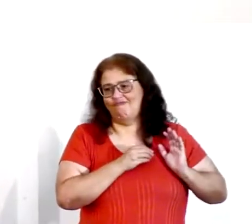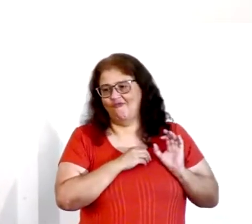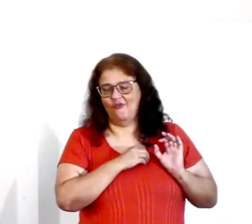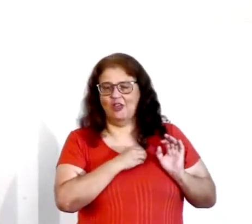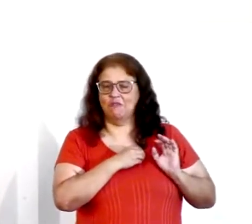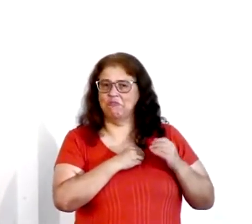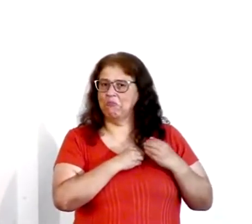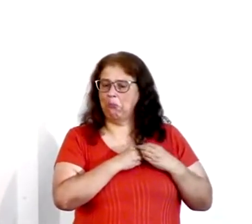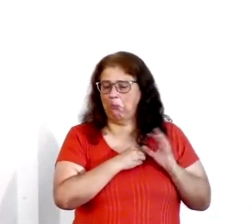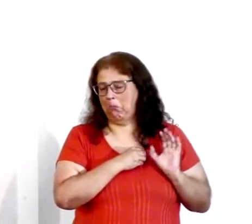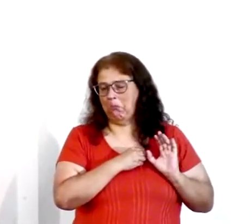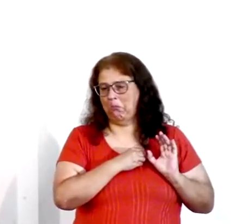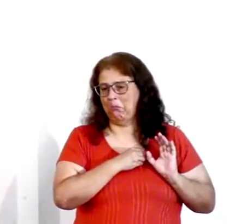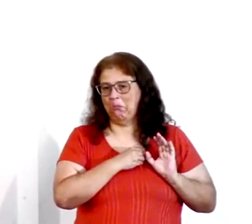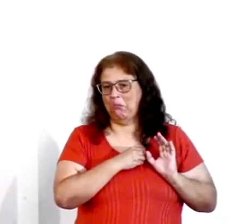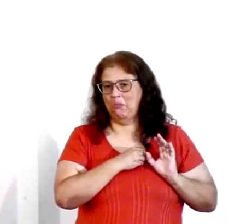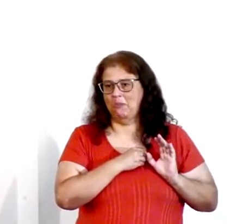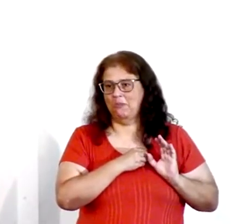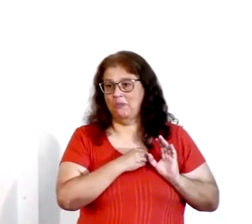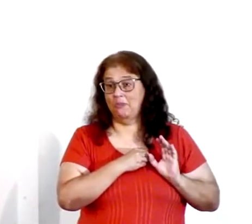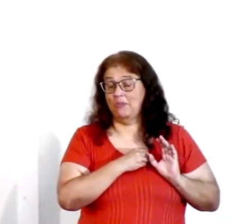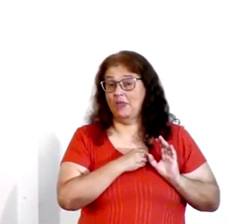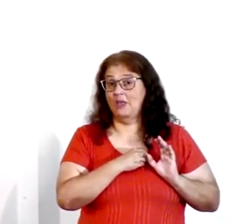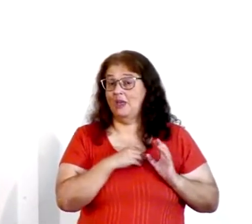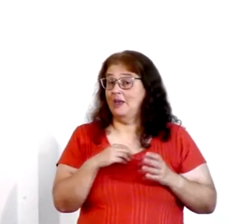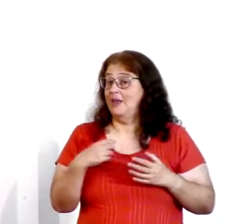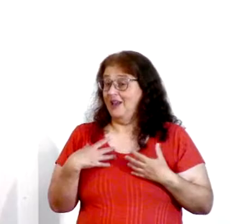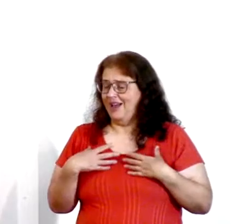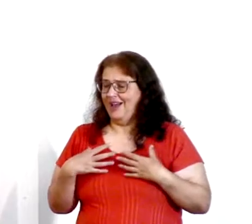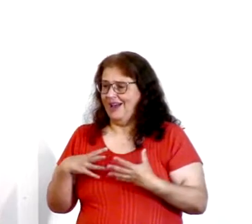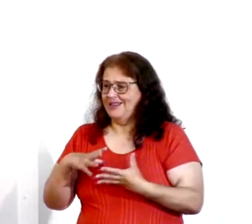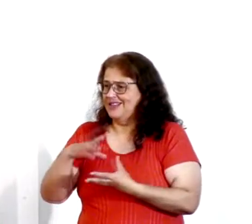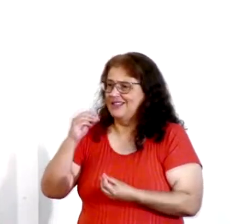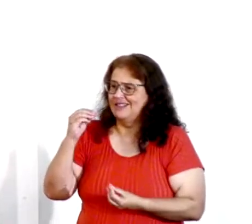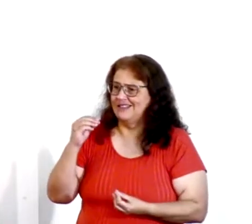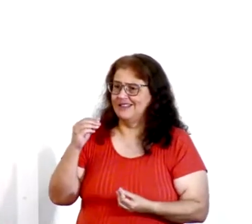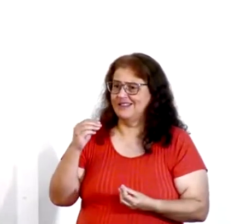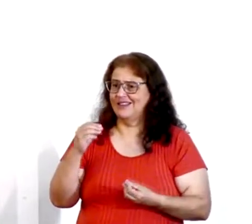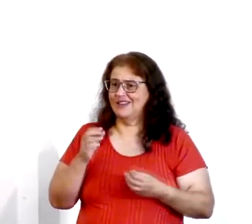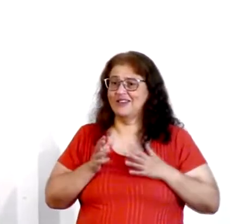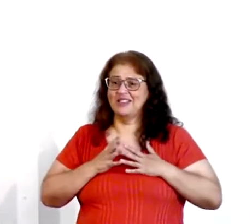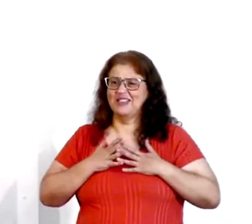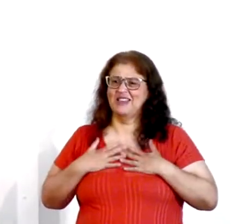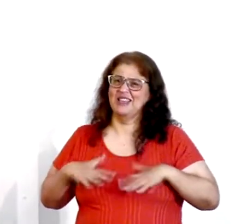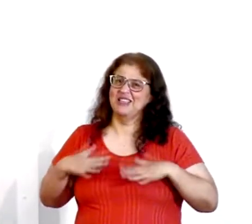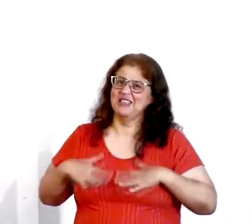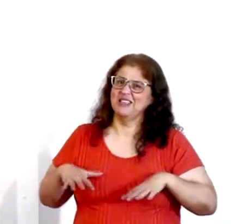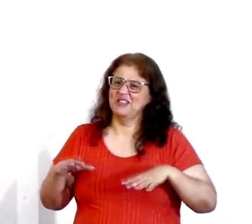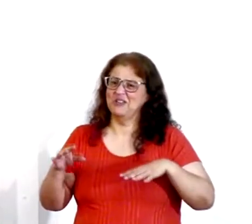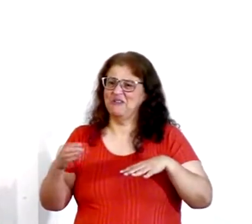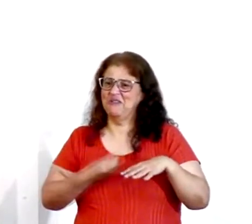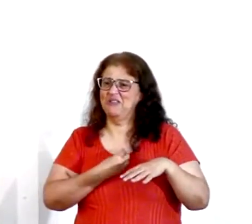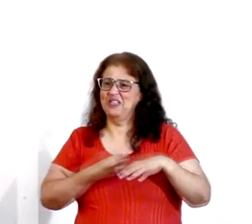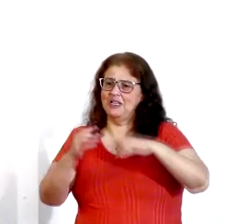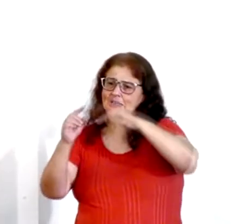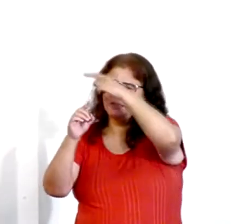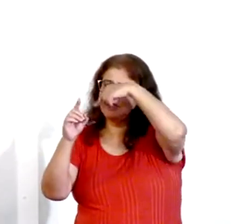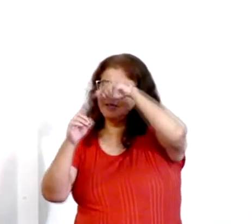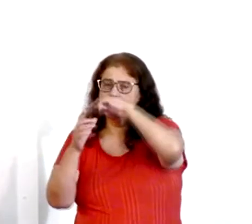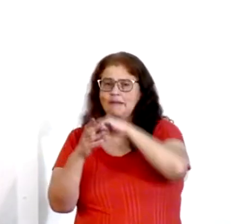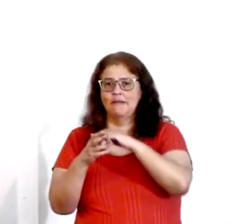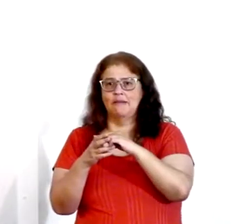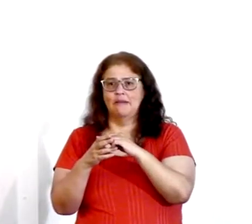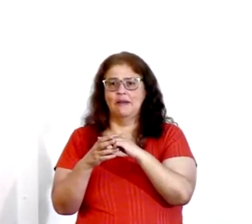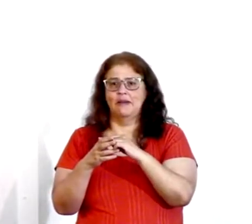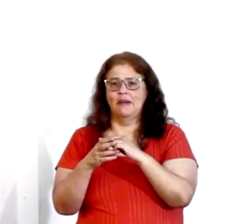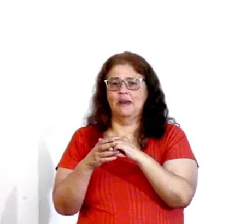se cansa de viver em santidade e de vez em quando nos autoriza